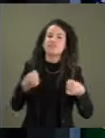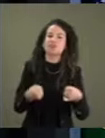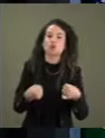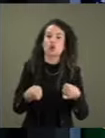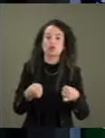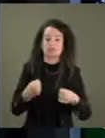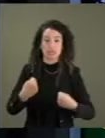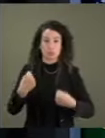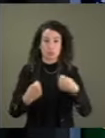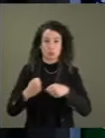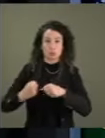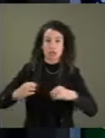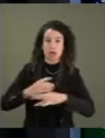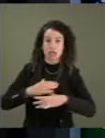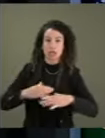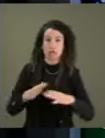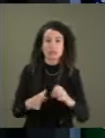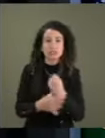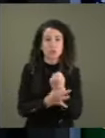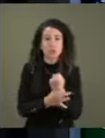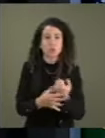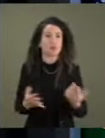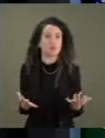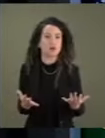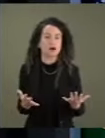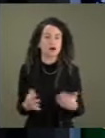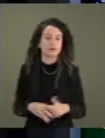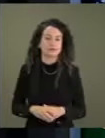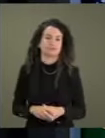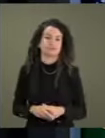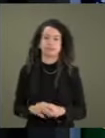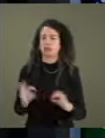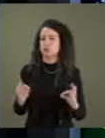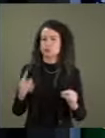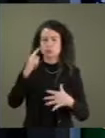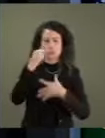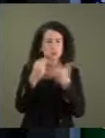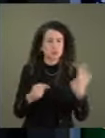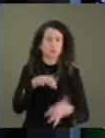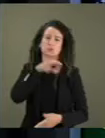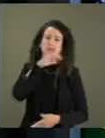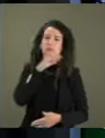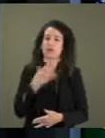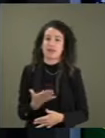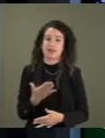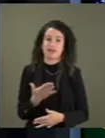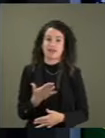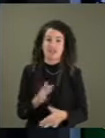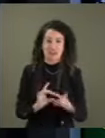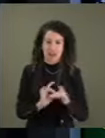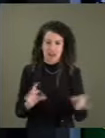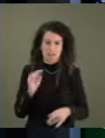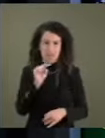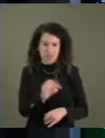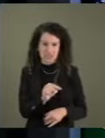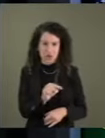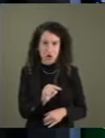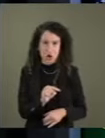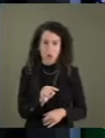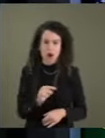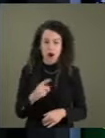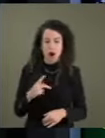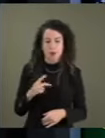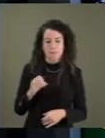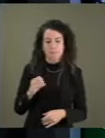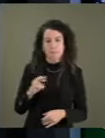Cadê os defensores? Tudo de ruim. Uma liberação dessa, do porte do uso, que